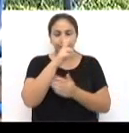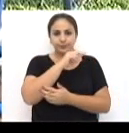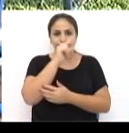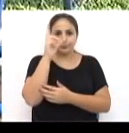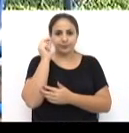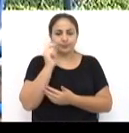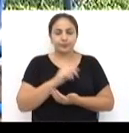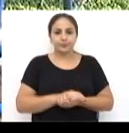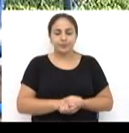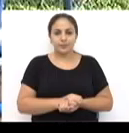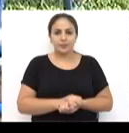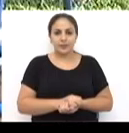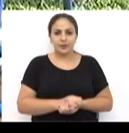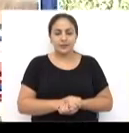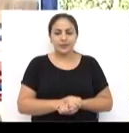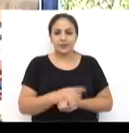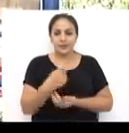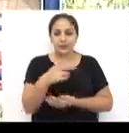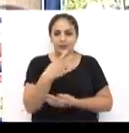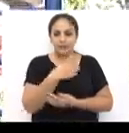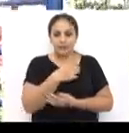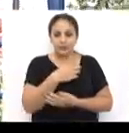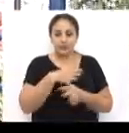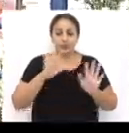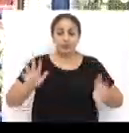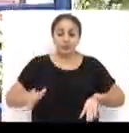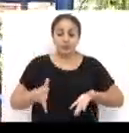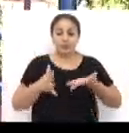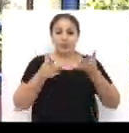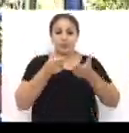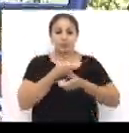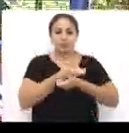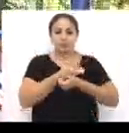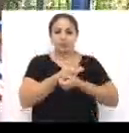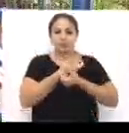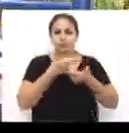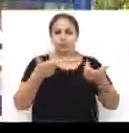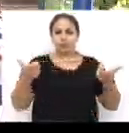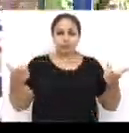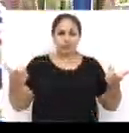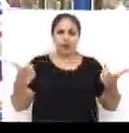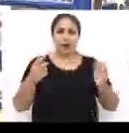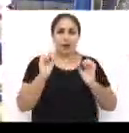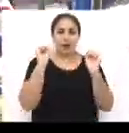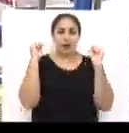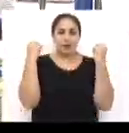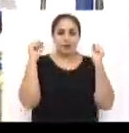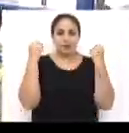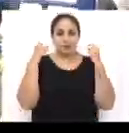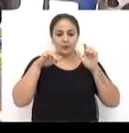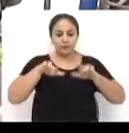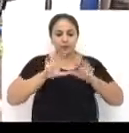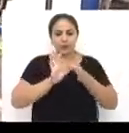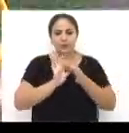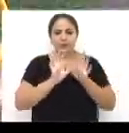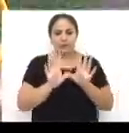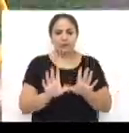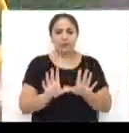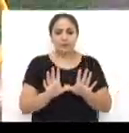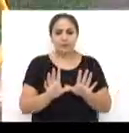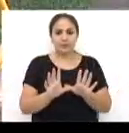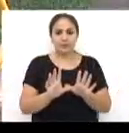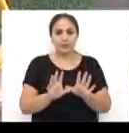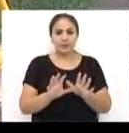ao Executivo. Sendo assim, incentiva a expansão de academias ao ar livre para pontos estratégicos